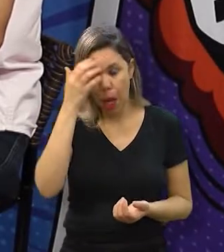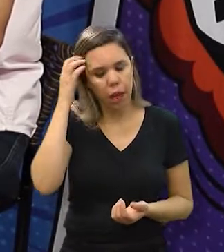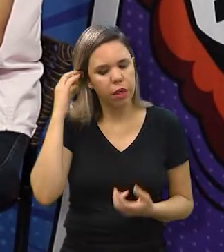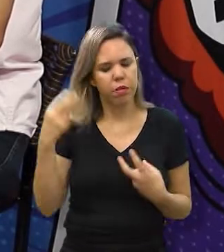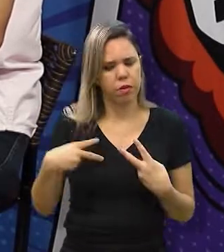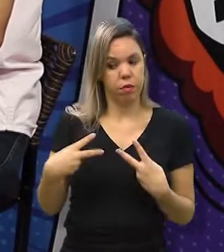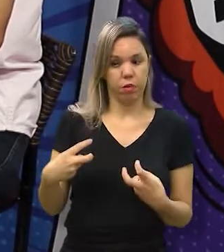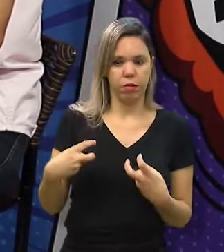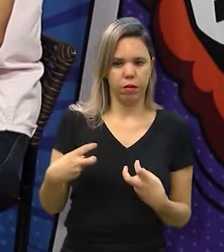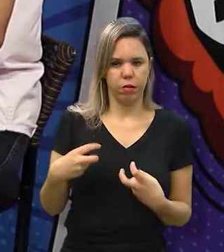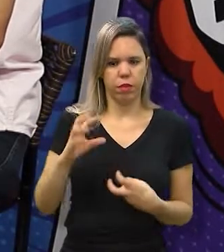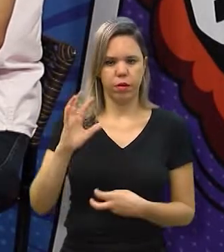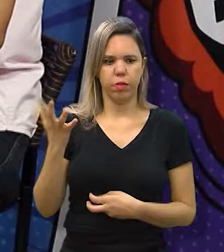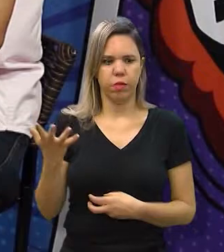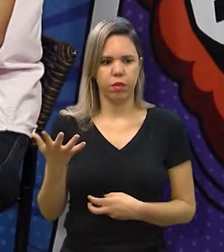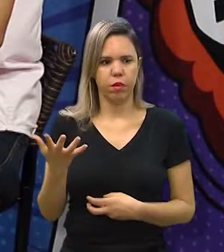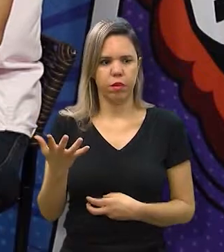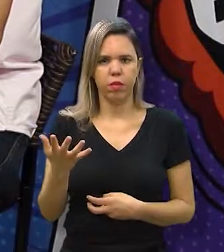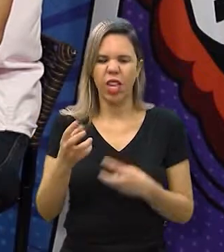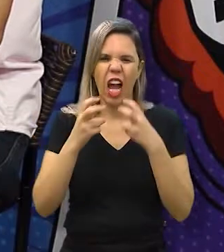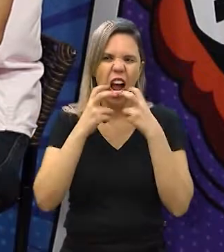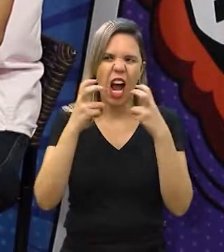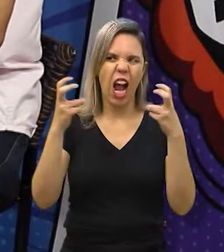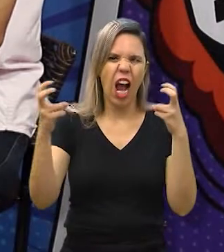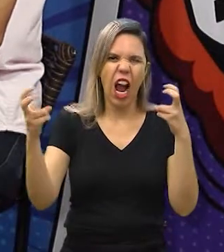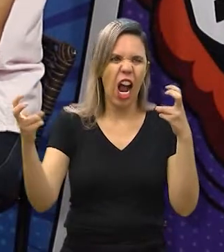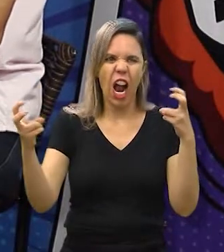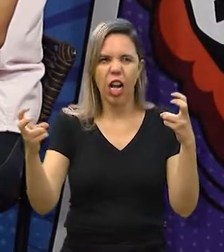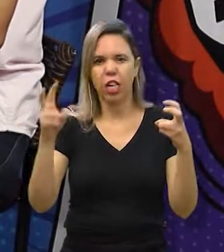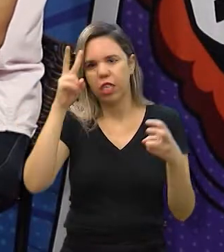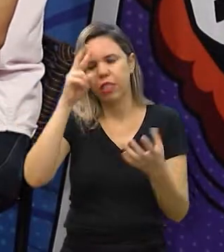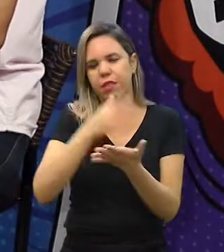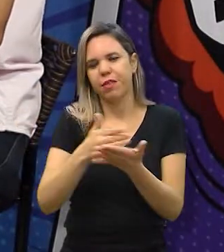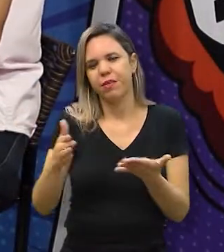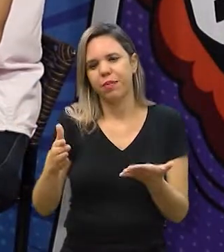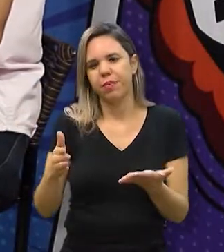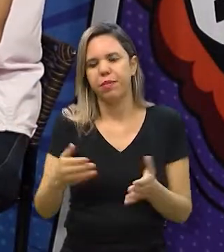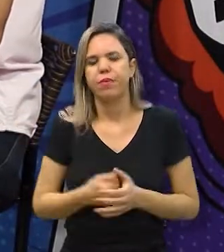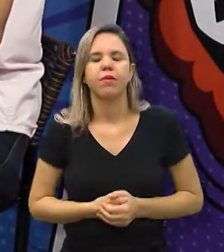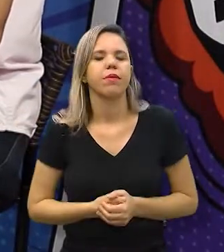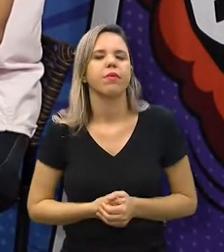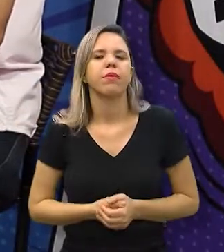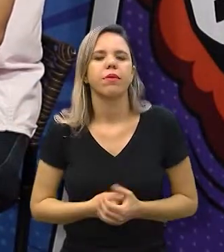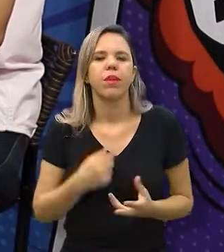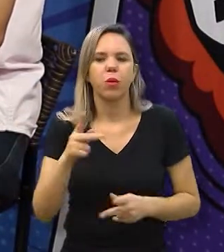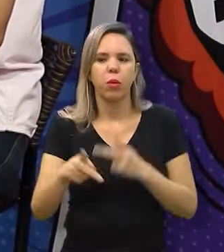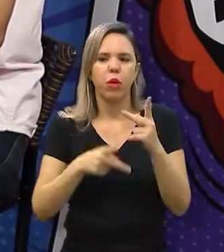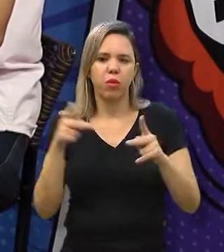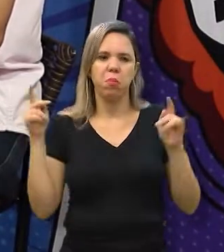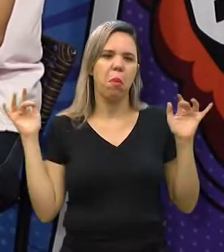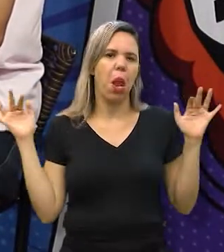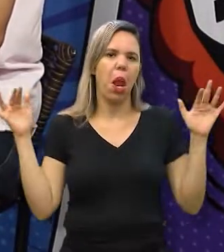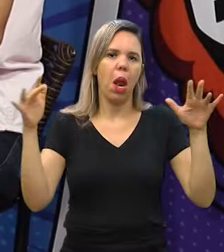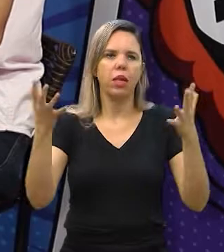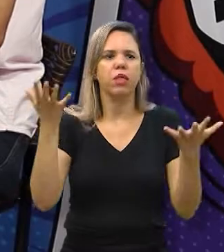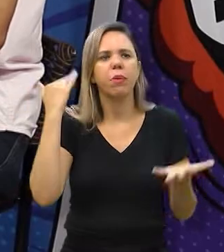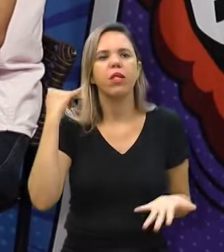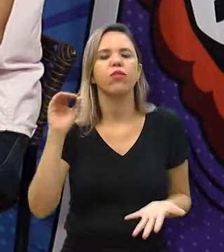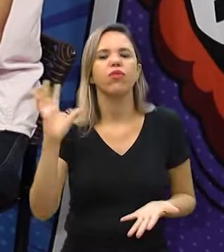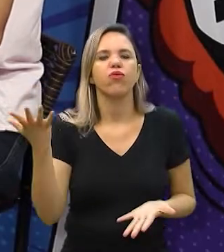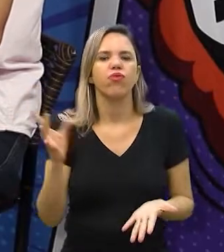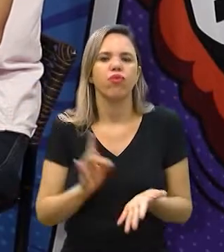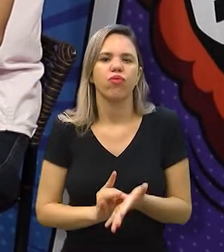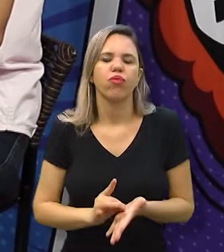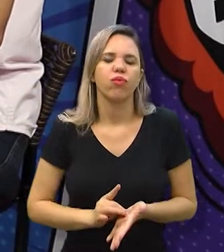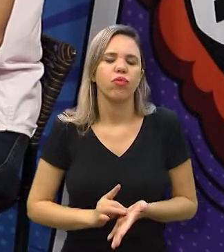Quando ele toma nota, de repente ele ouve um berro. E é aí que a história começa. Gente de todos os lados querem